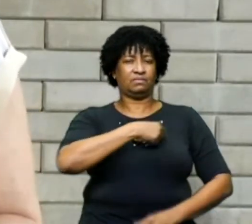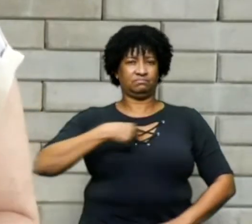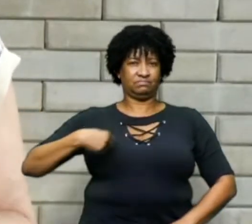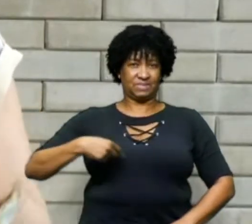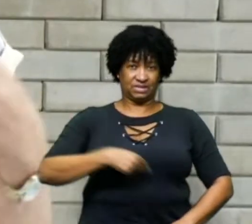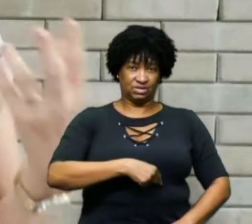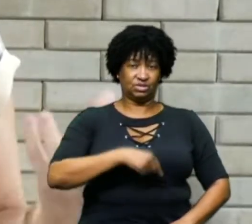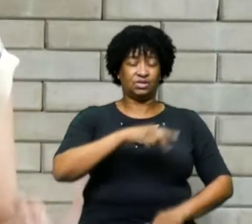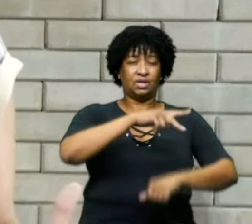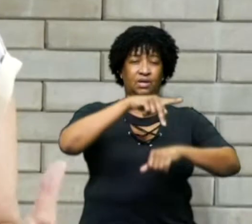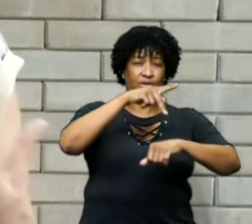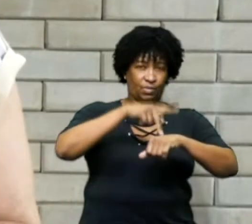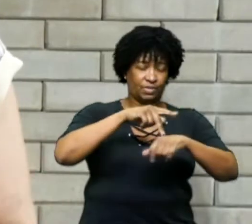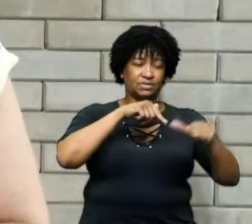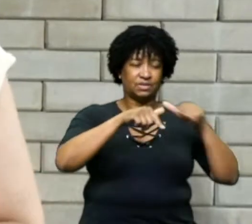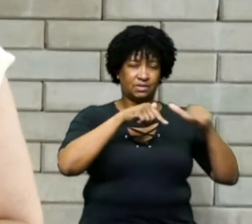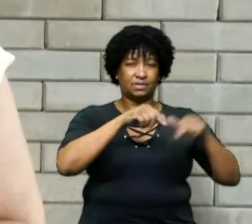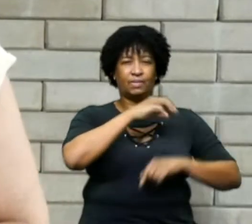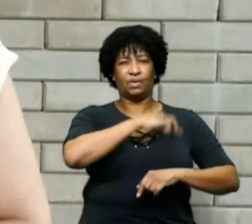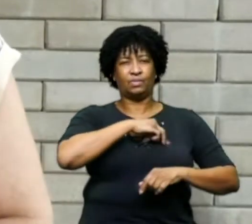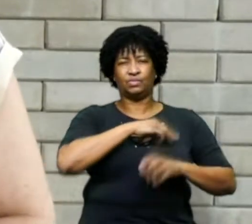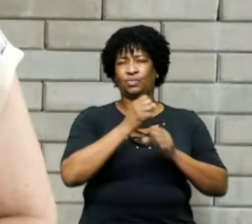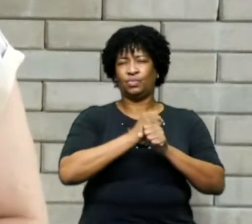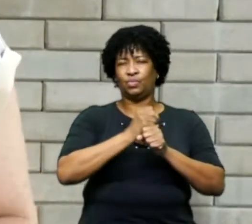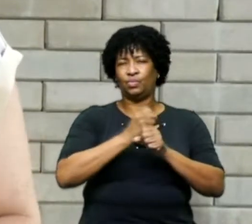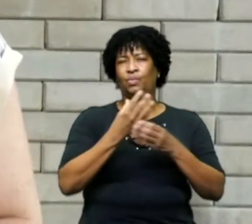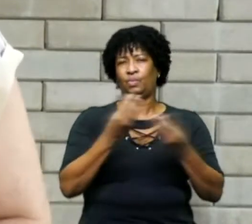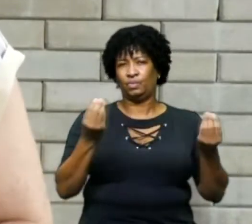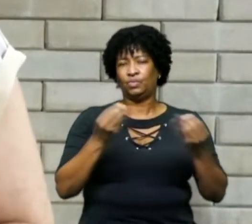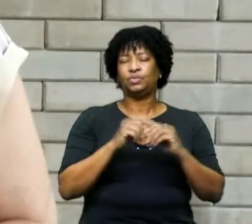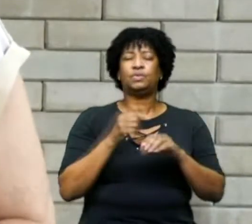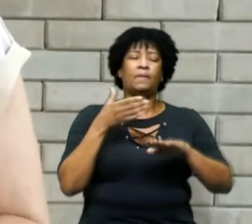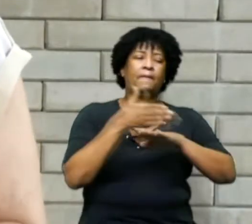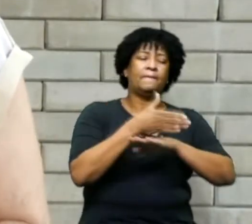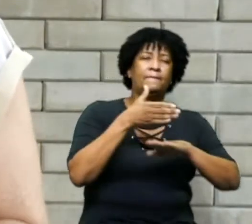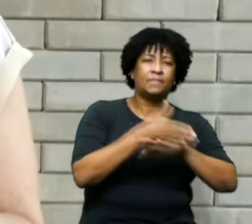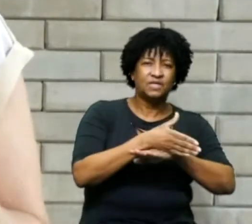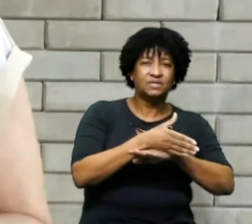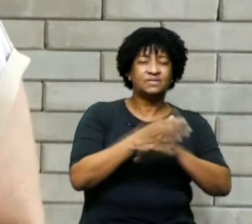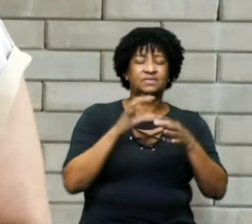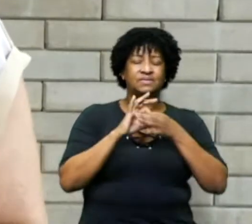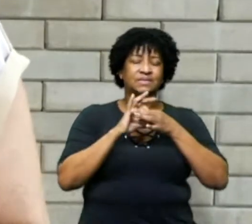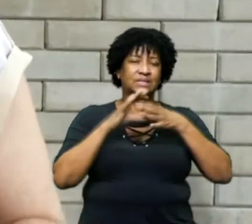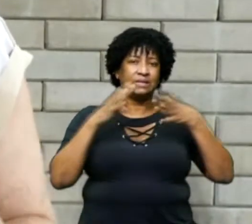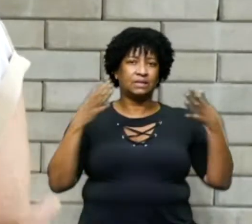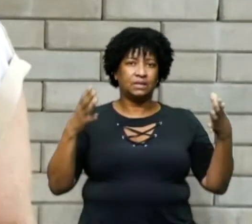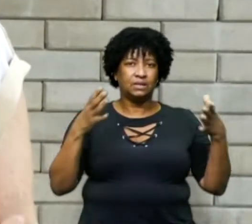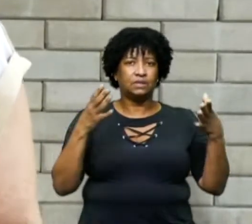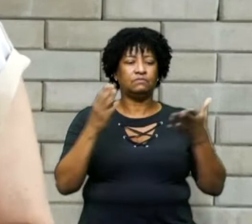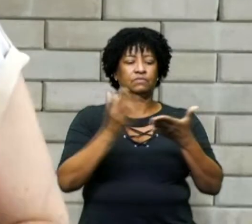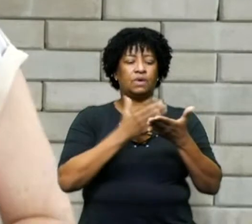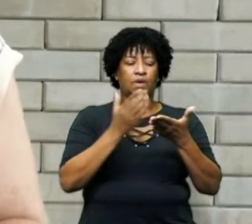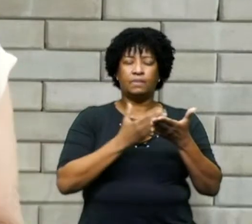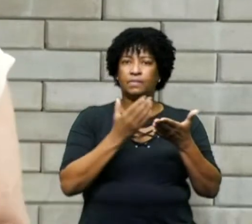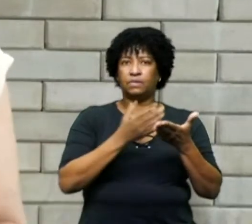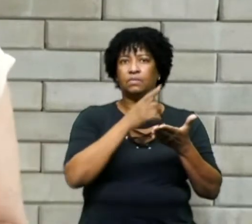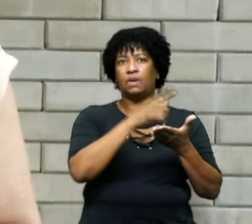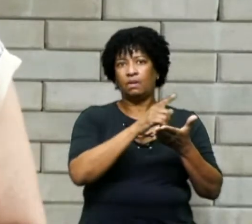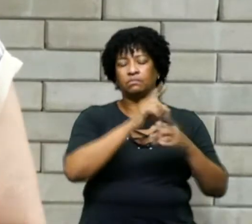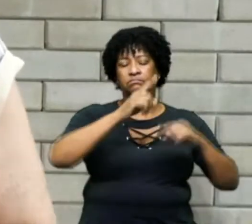em frente e lá por exemplo na China que é o país que ele atuou como missionário durante muitos anos para acessar livremente